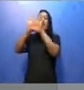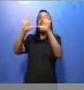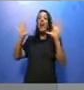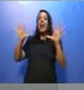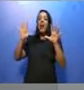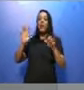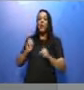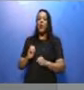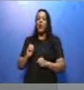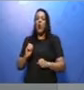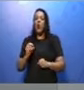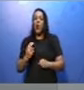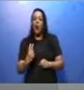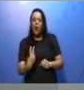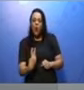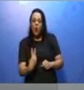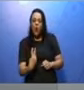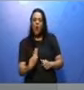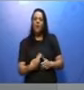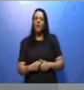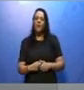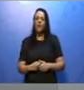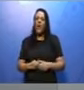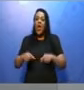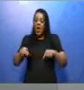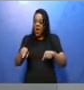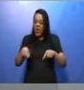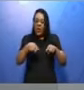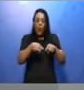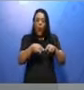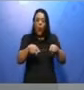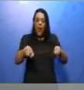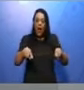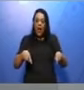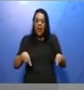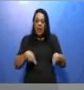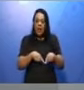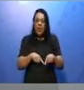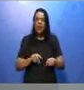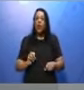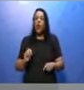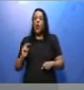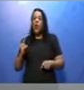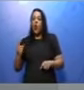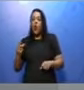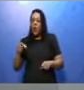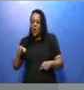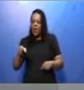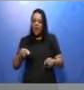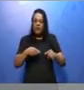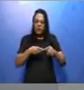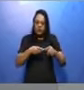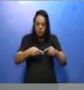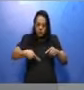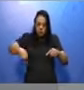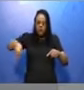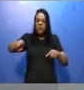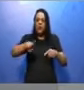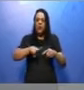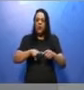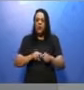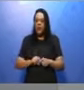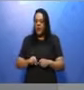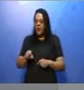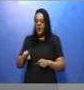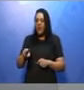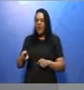ele pode ser quadrado, ele pode ser arredondado, um